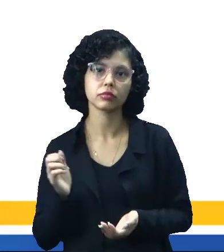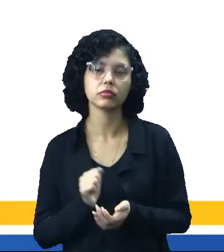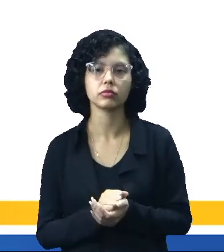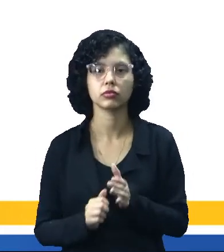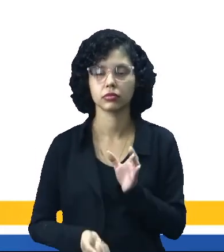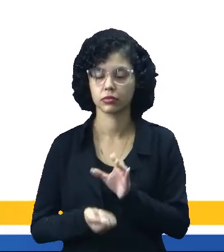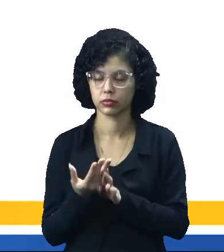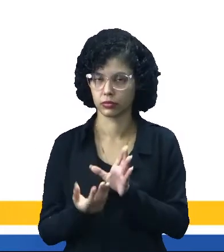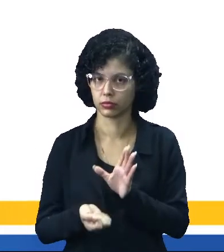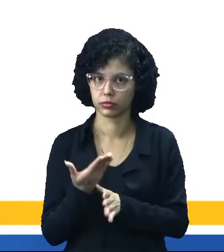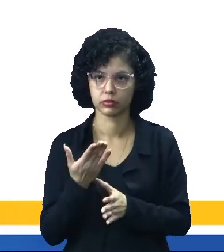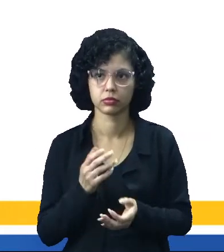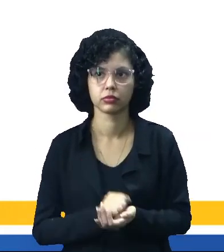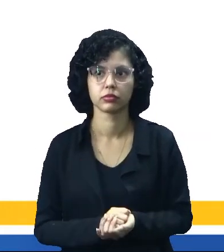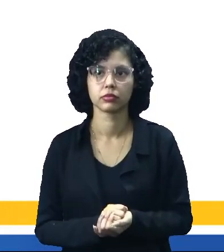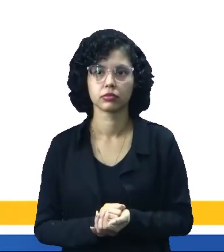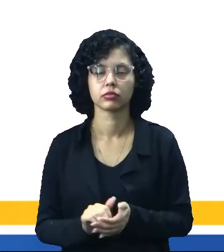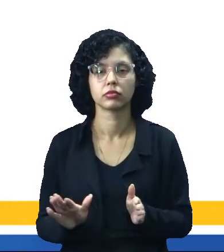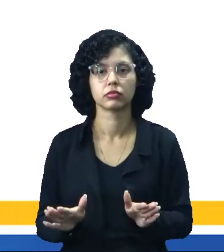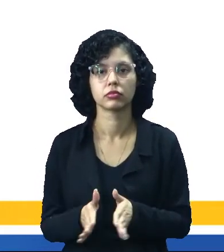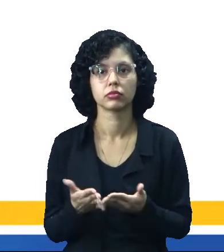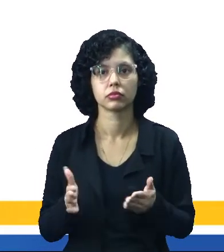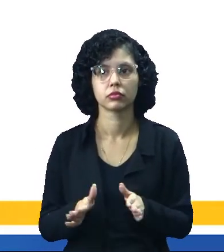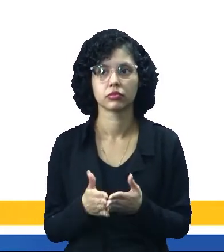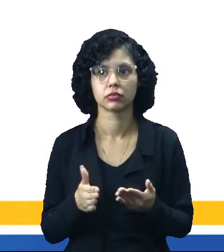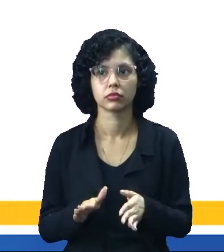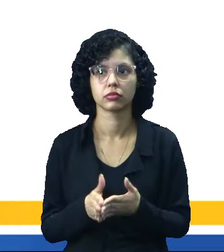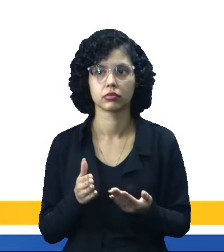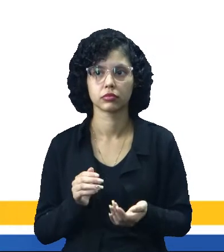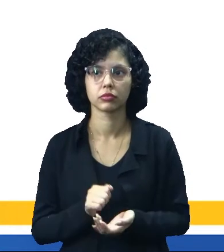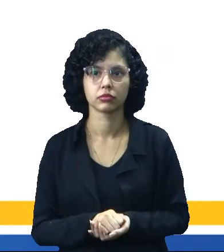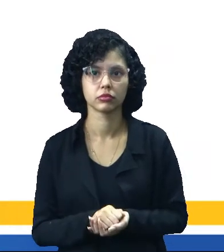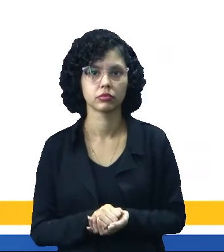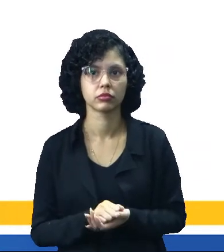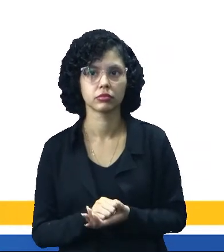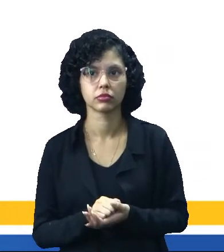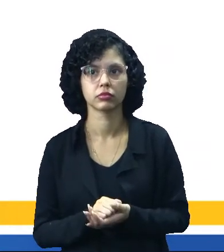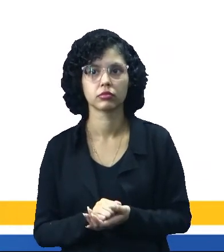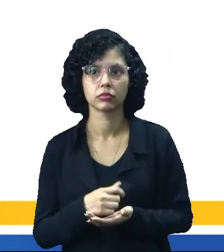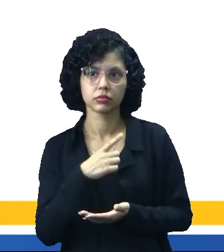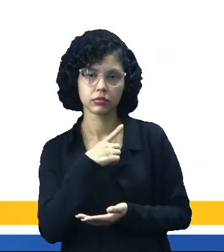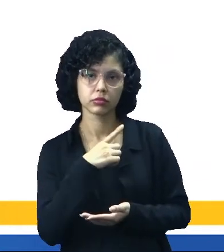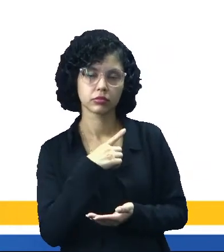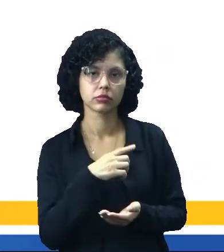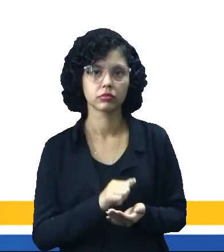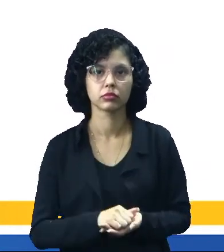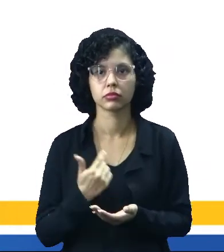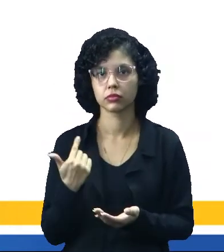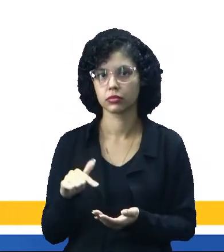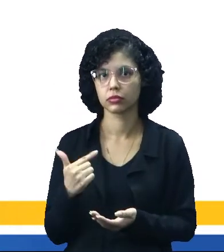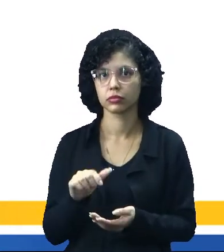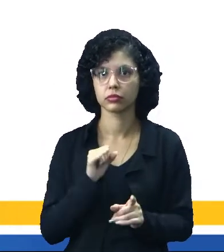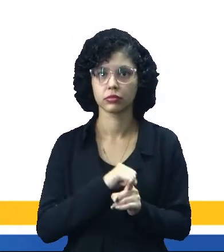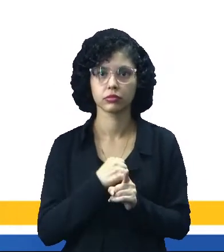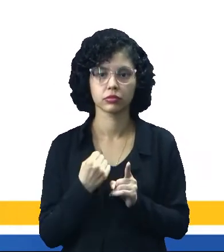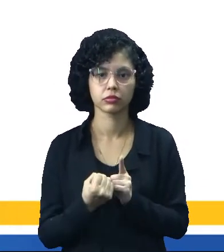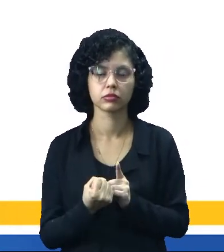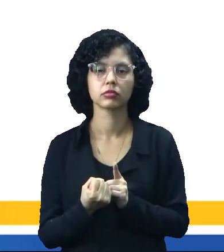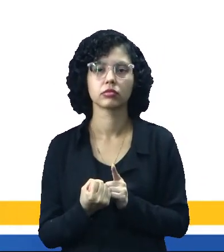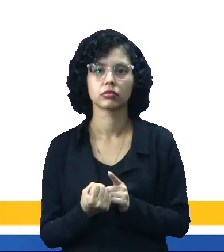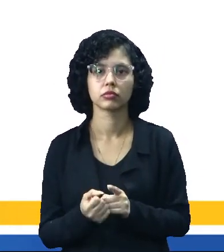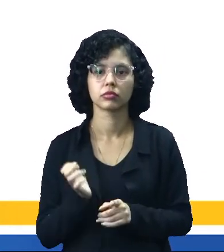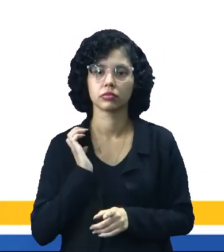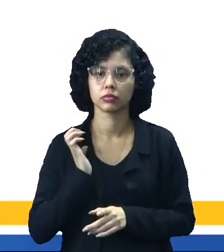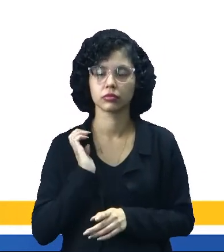meios de produção, ela gera um empobrecimento da sociedade, né? Você cria aí um abismo social, né? Enquanto pessoas